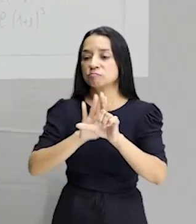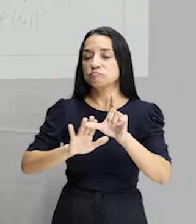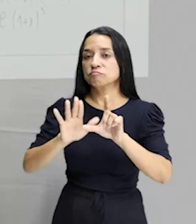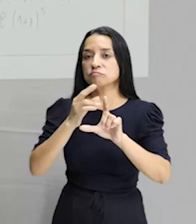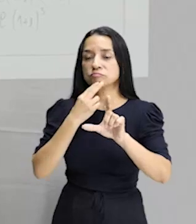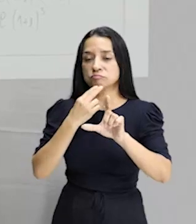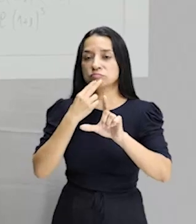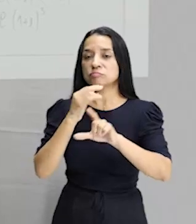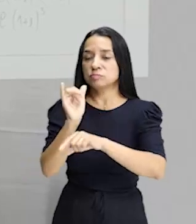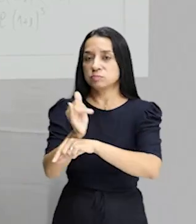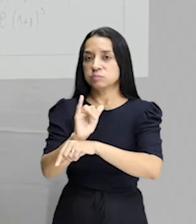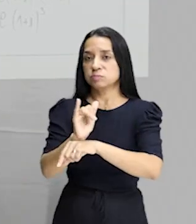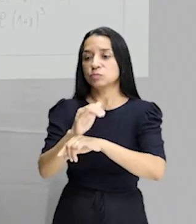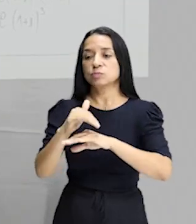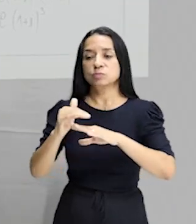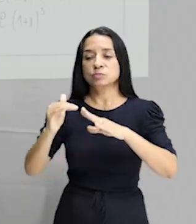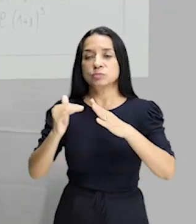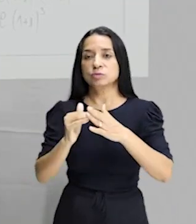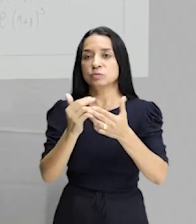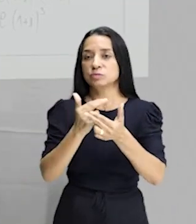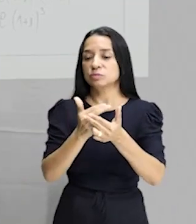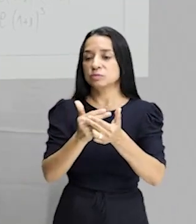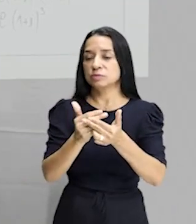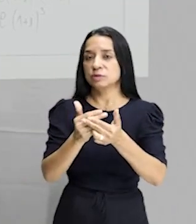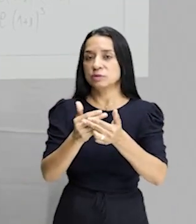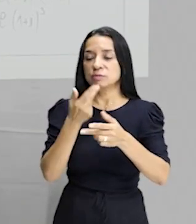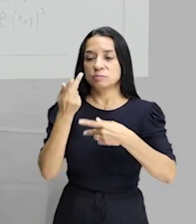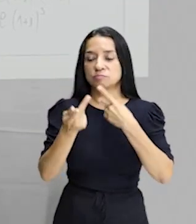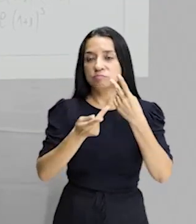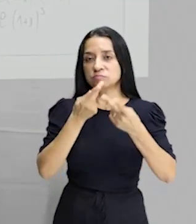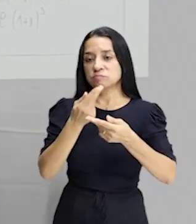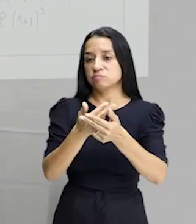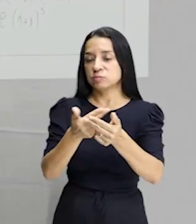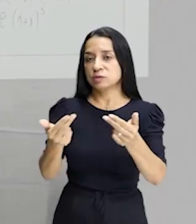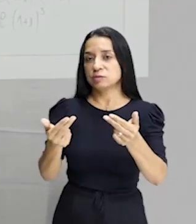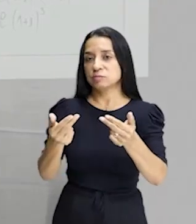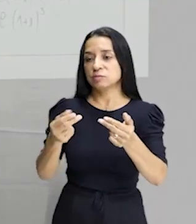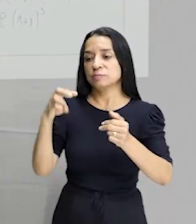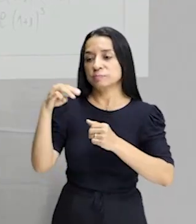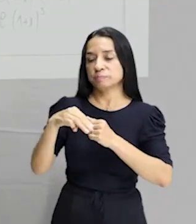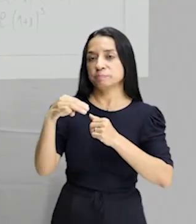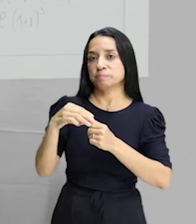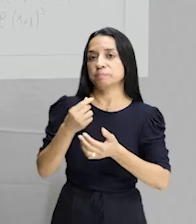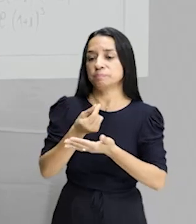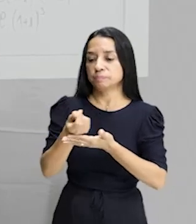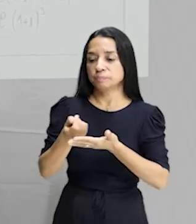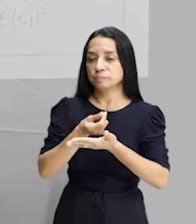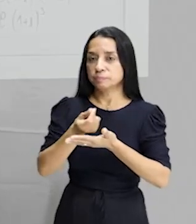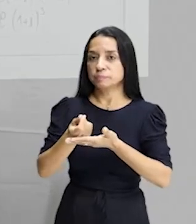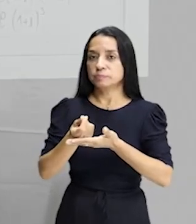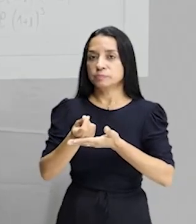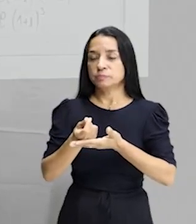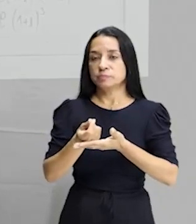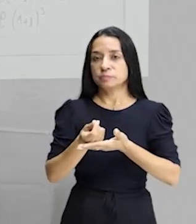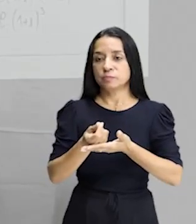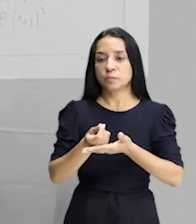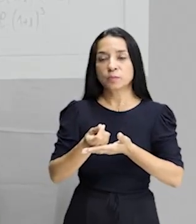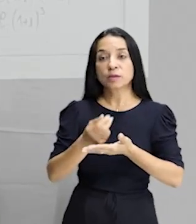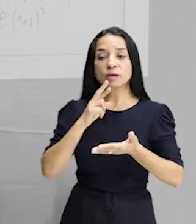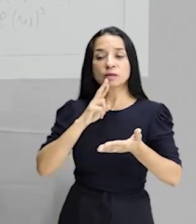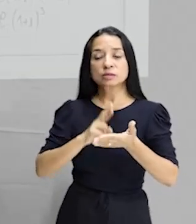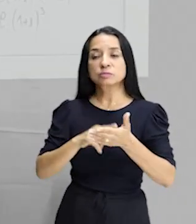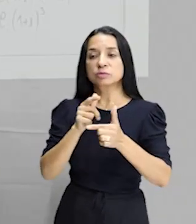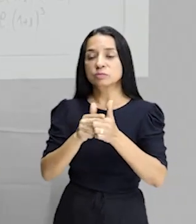Toda aula falando de elementos da matemática financeira Beleza então olha só galera vamos fazer o seguinte a gente vai resolver esse problema